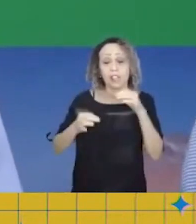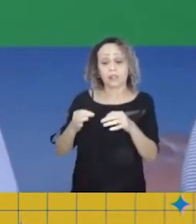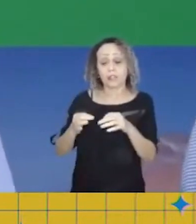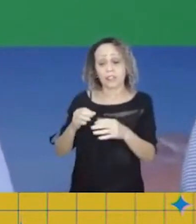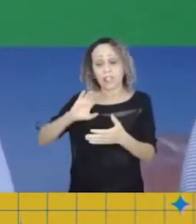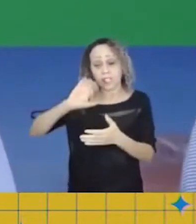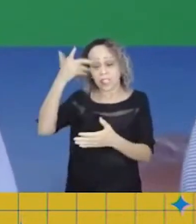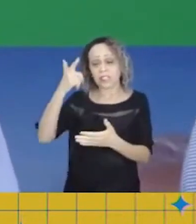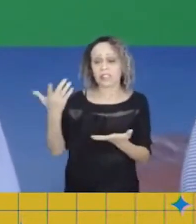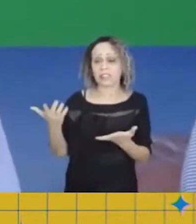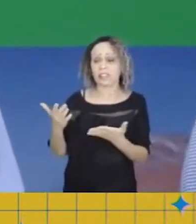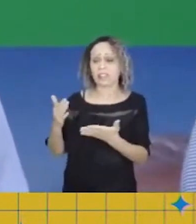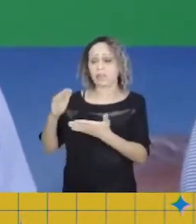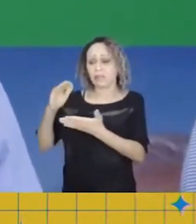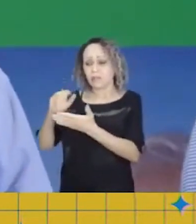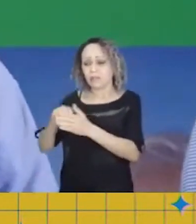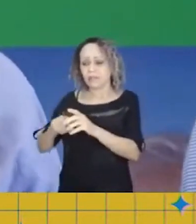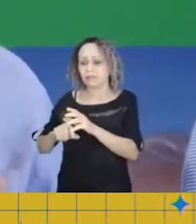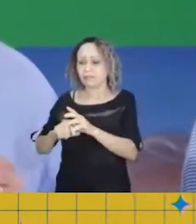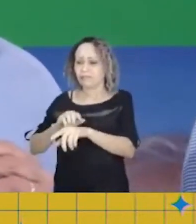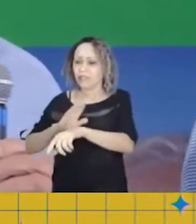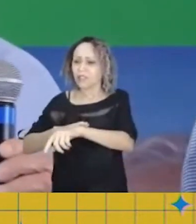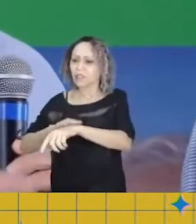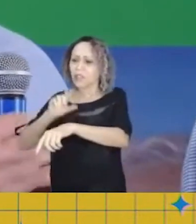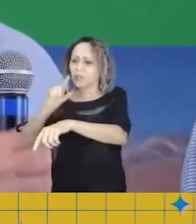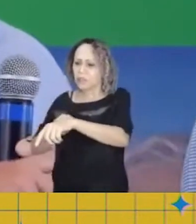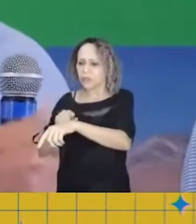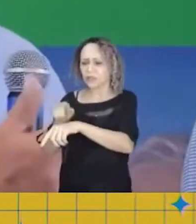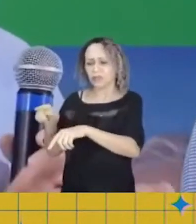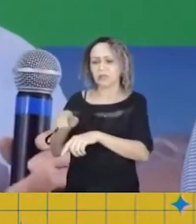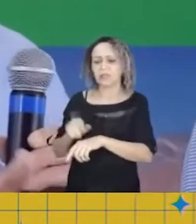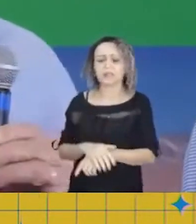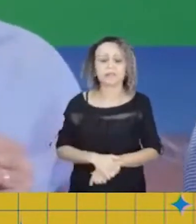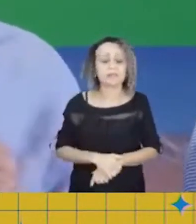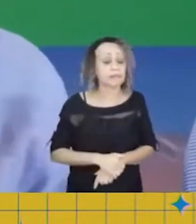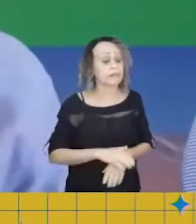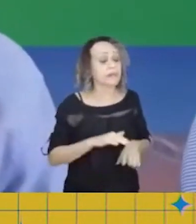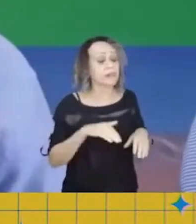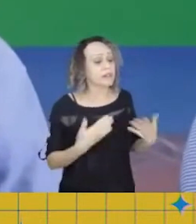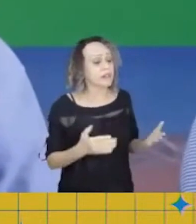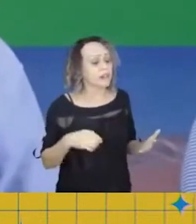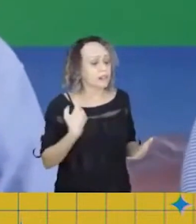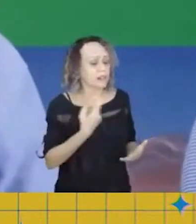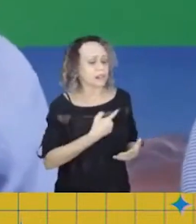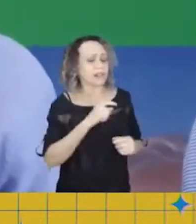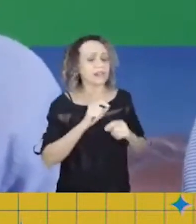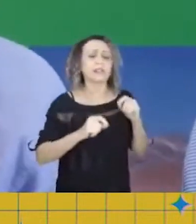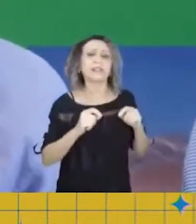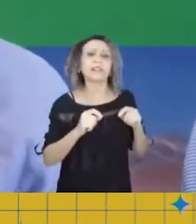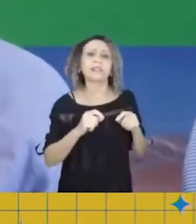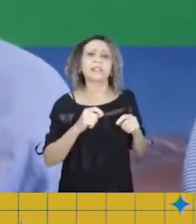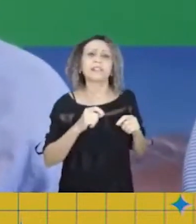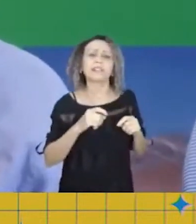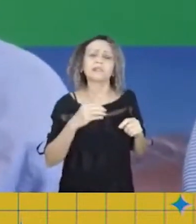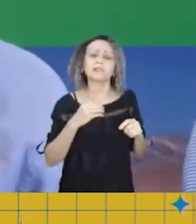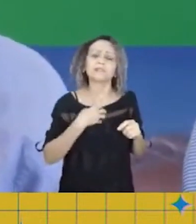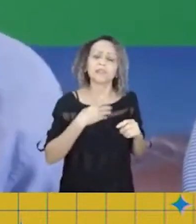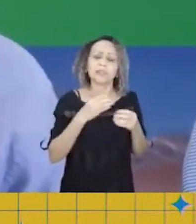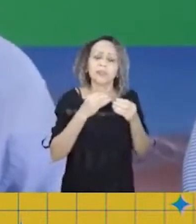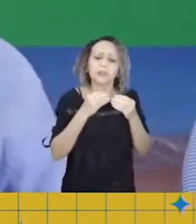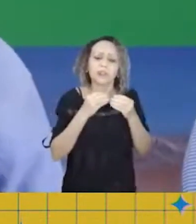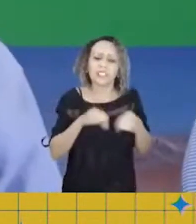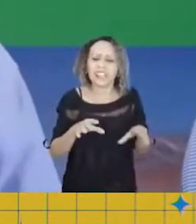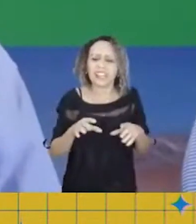se sente ofendido quando você se sente atacado quando você sente prejudicado ao invés de você fazer